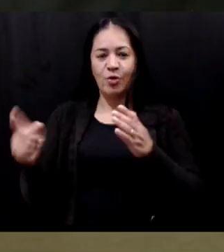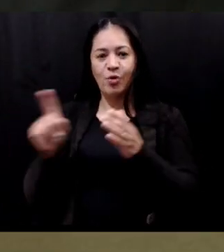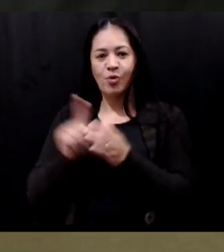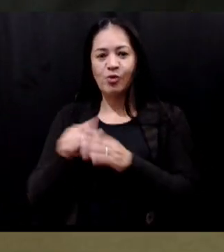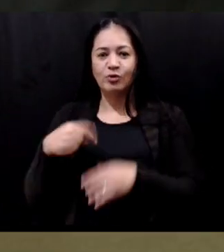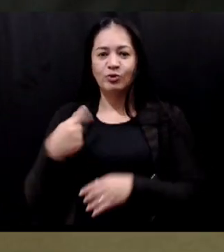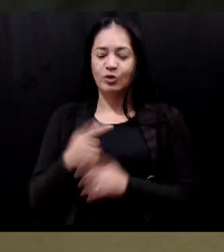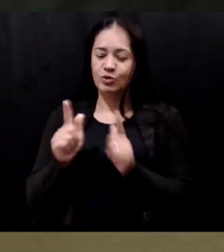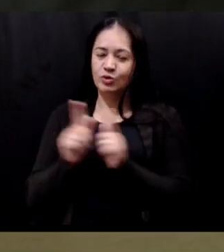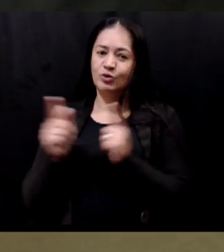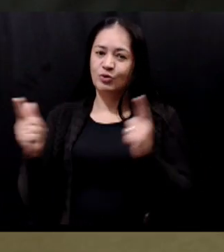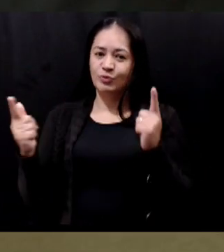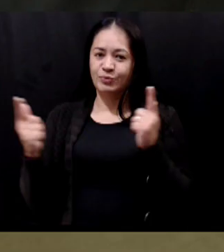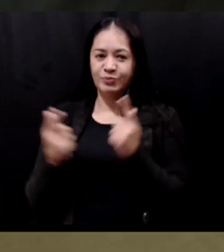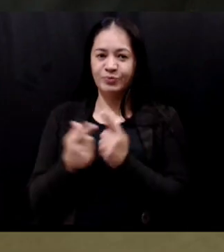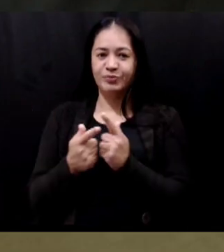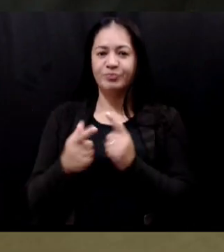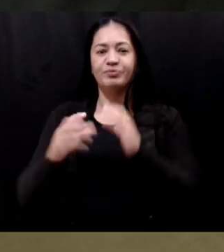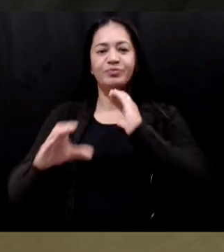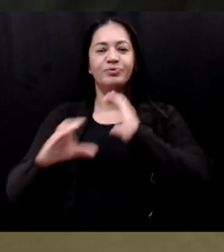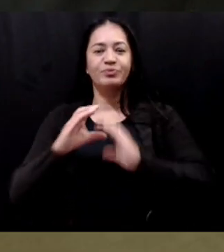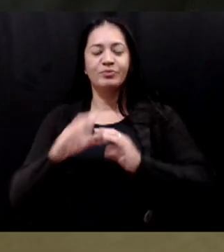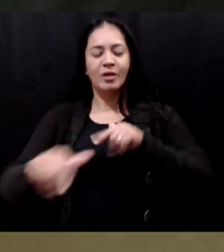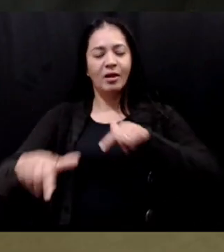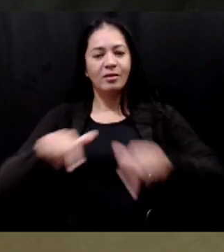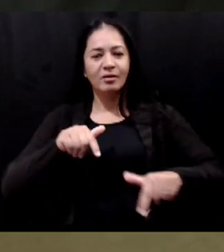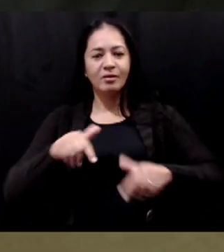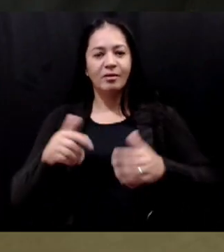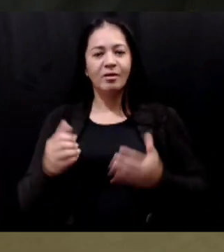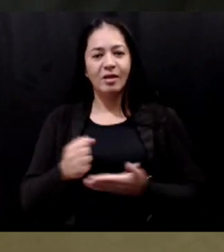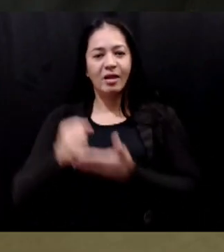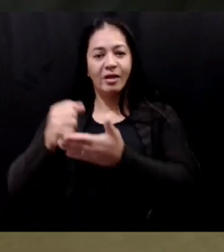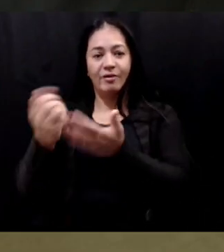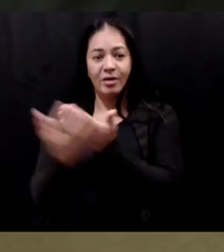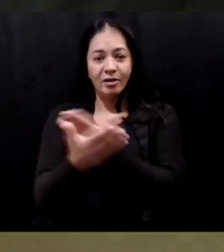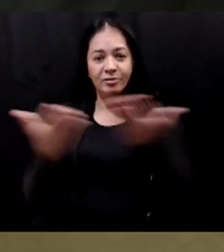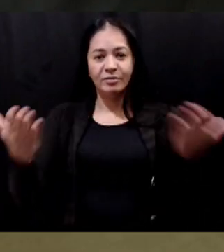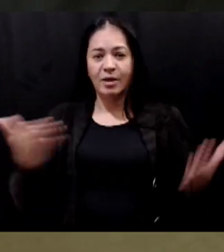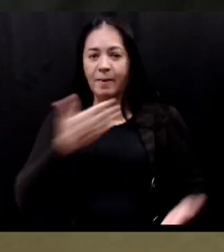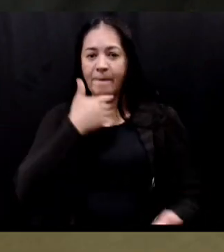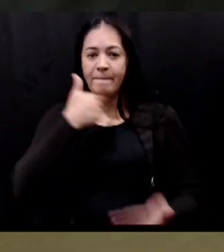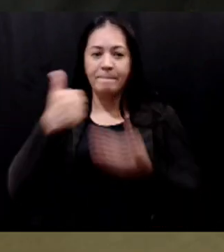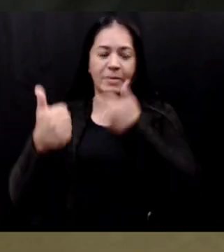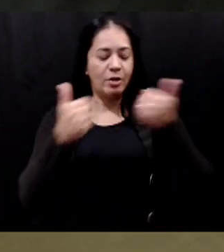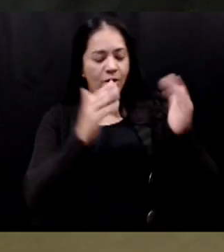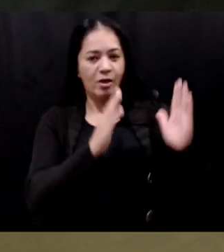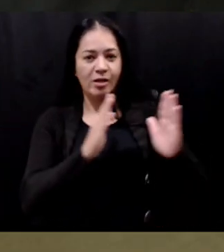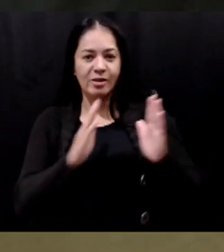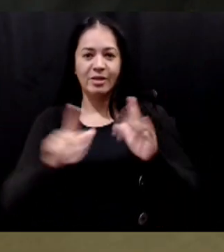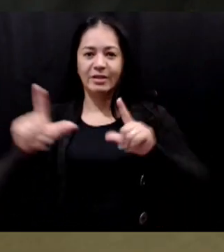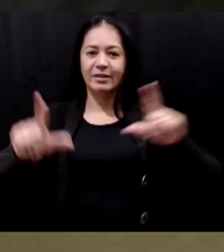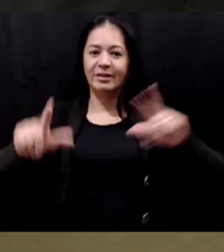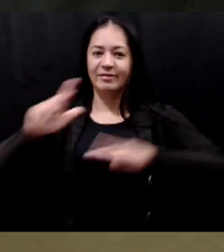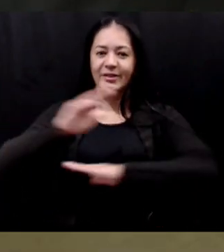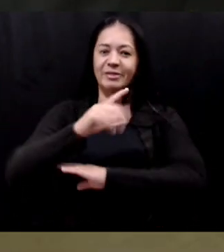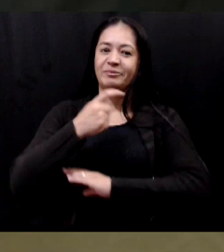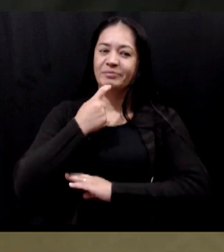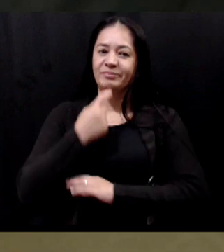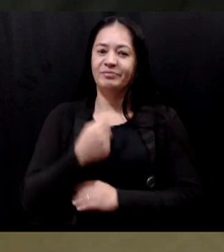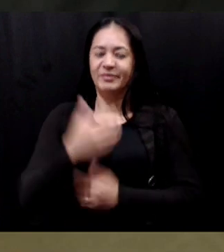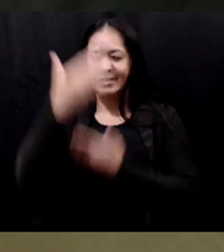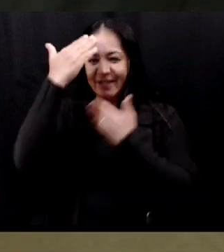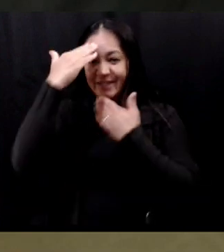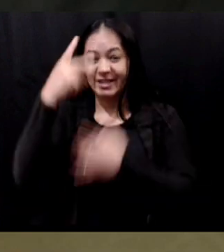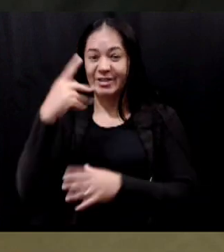Mais Comunicação, trabalhando para levar para você a melhor programação aqui na TV Câmara Campinas. Agradeço a sua audiência, a sua